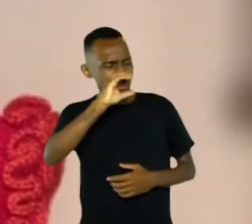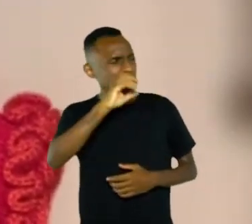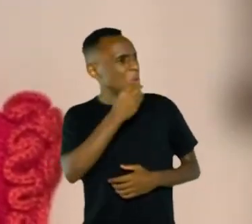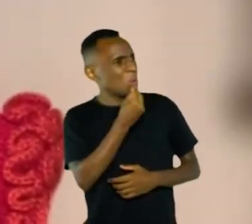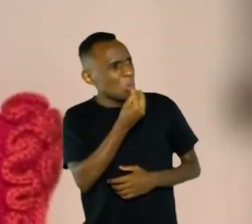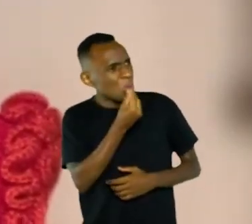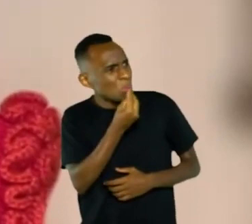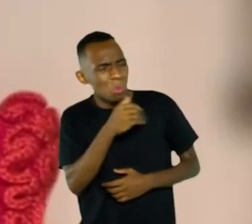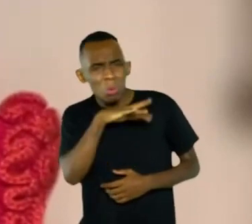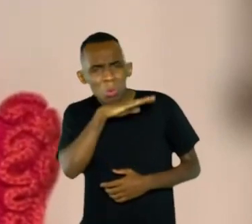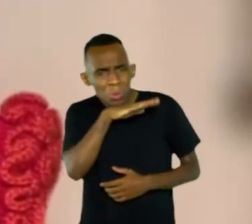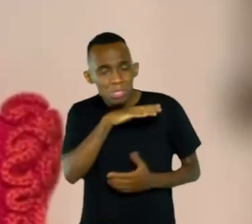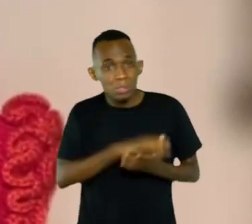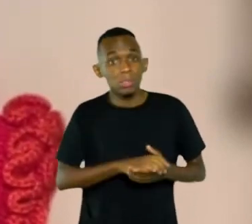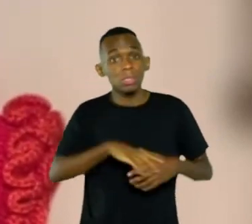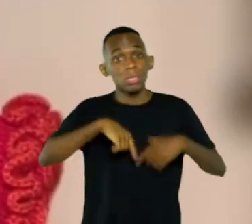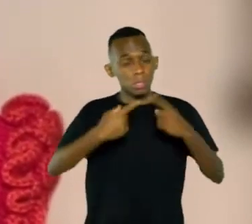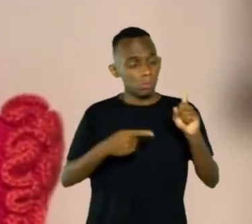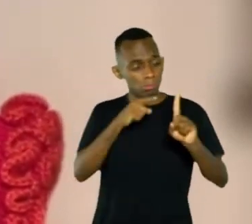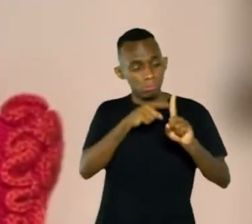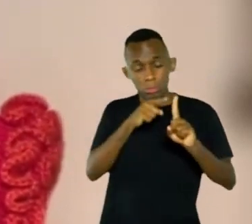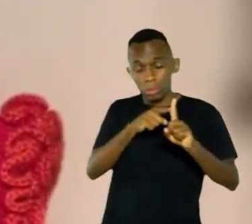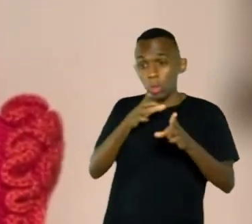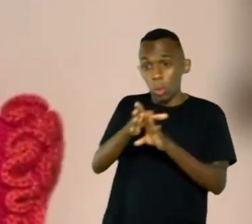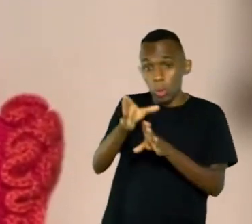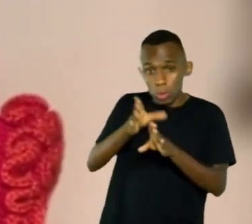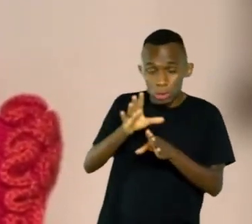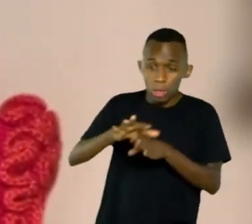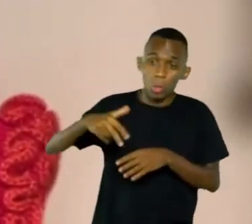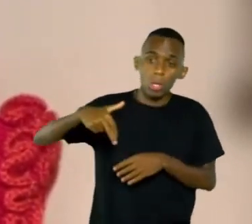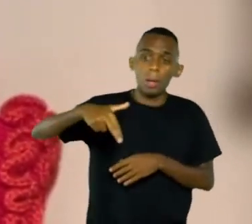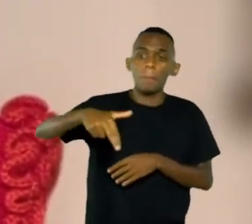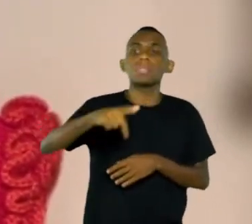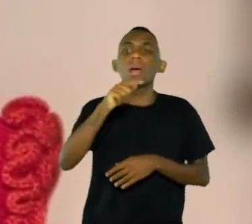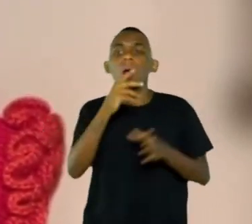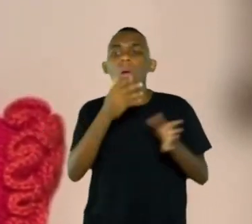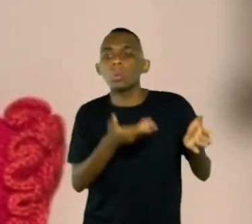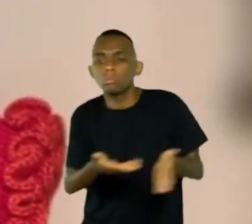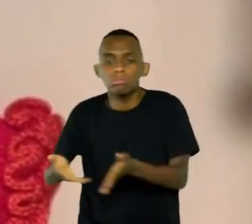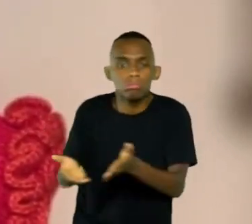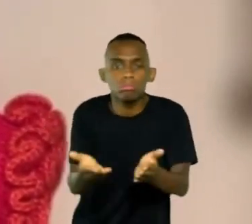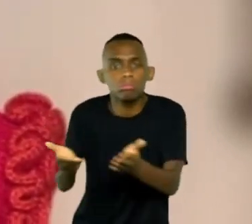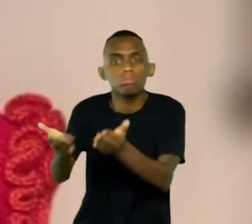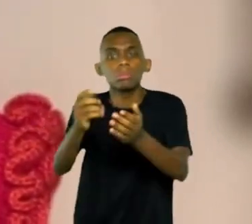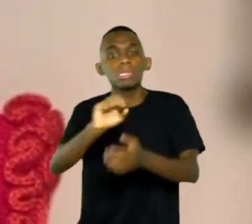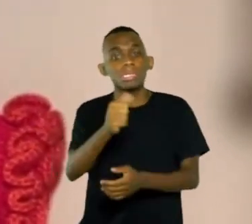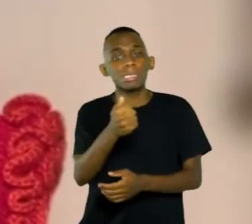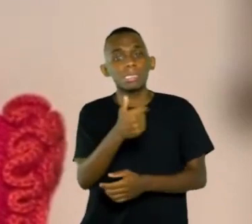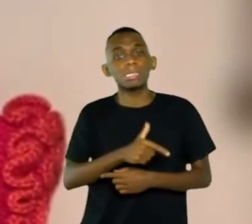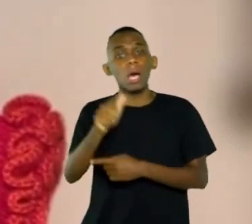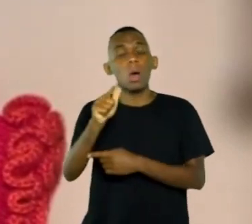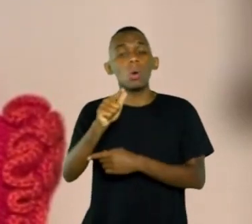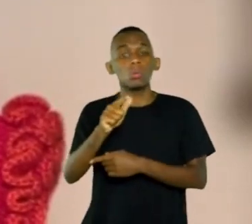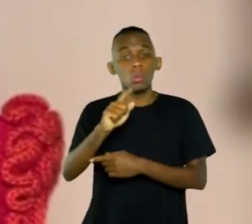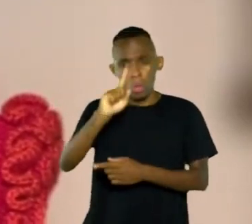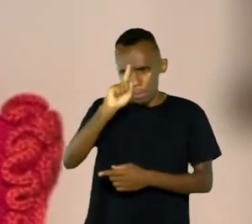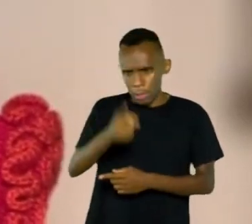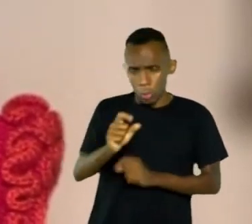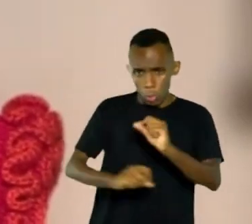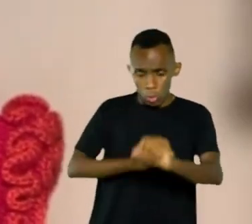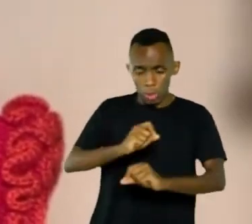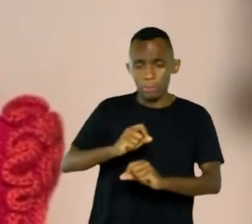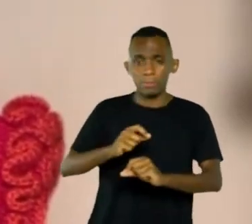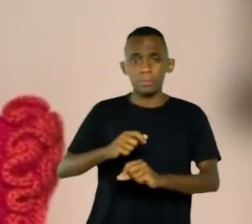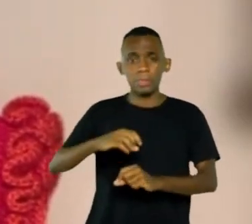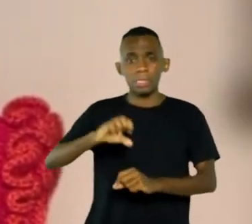aluno. Então o mestre sugeriu que caminhassem até um lago, levando o recipiente com sal. Ordenou que o discípulo misturasse